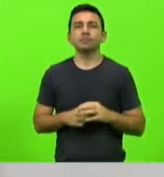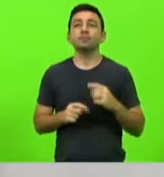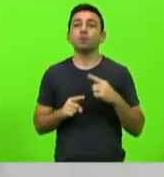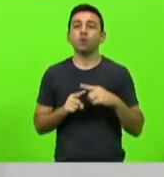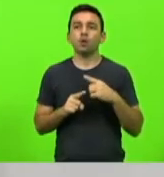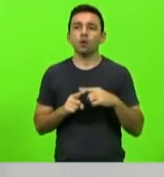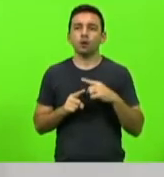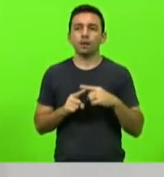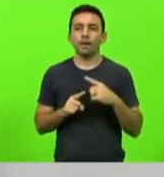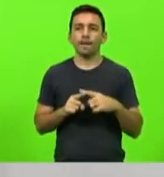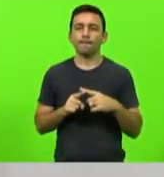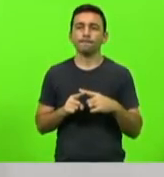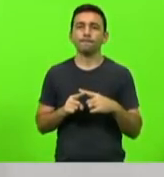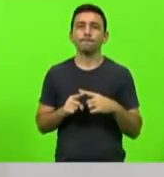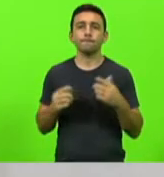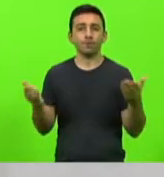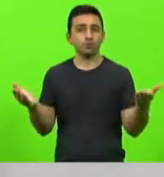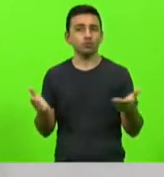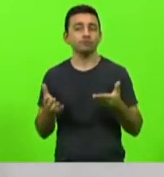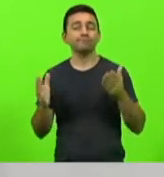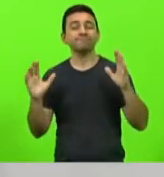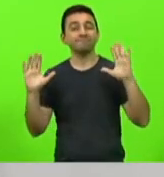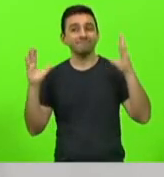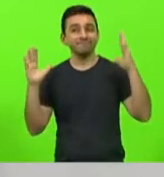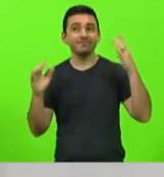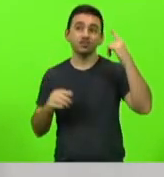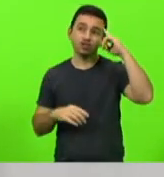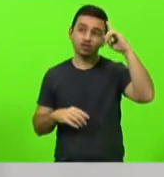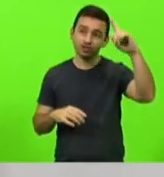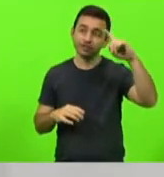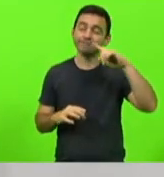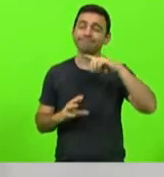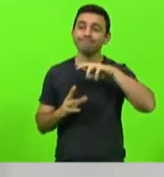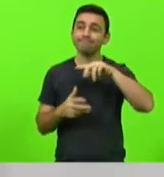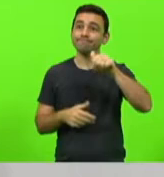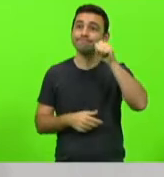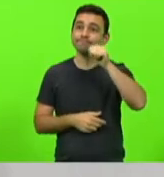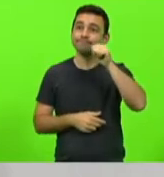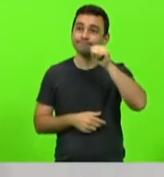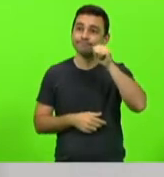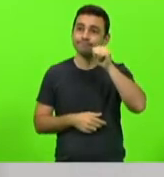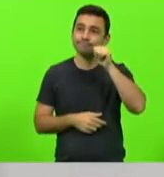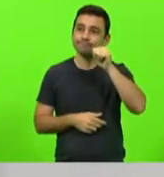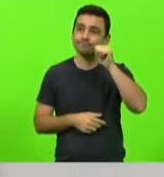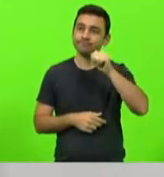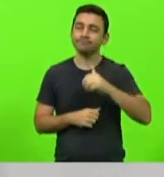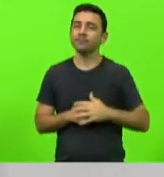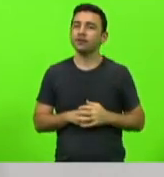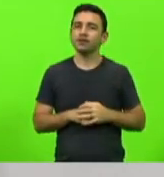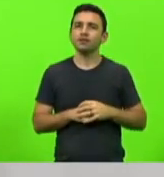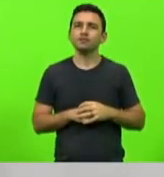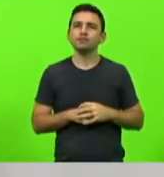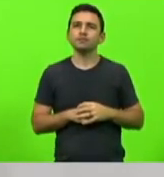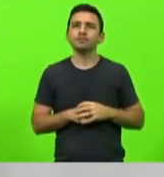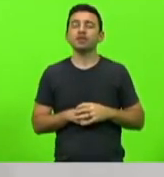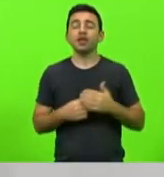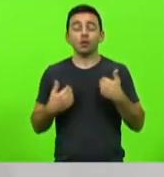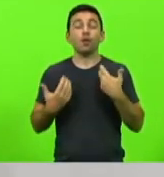hoje comemoramos o Dia Internacional da Mulher. E, desta forma, eu quero aqui